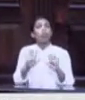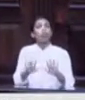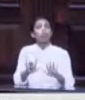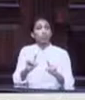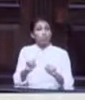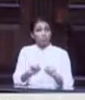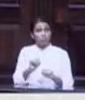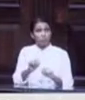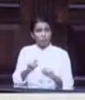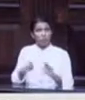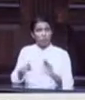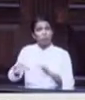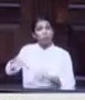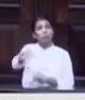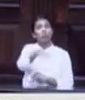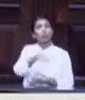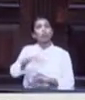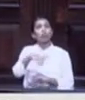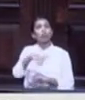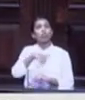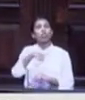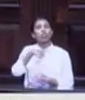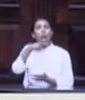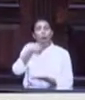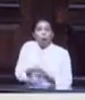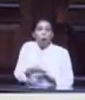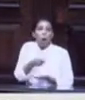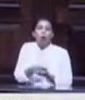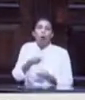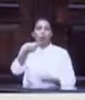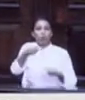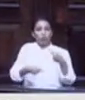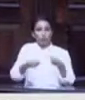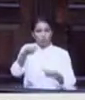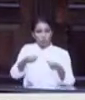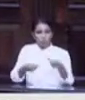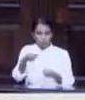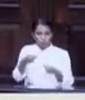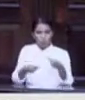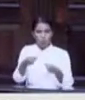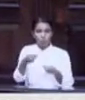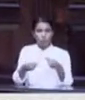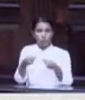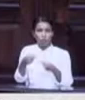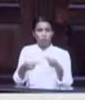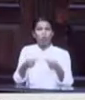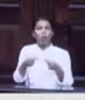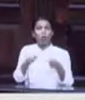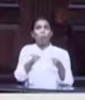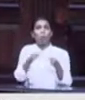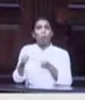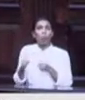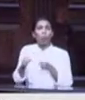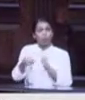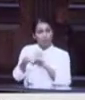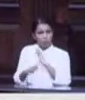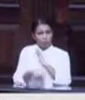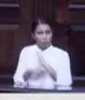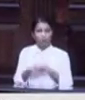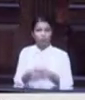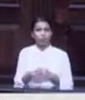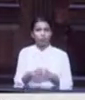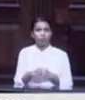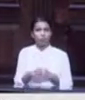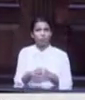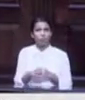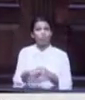esse Parlamento tem a obrigação de discutir a mensagem que foi para cá enviada pelo Poder Executivo e